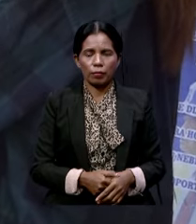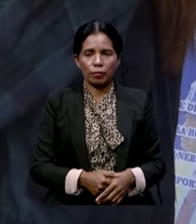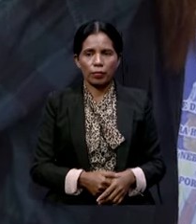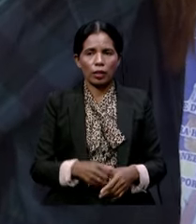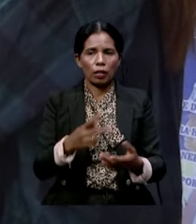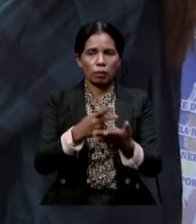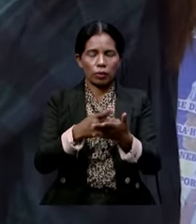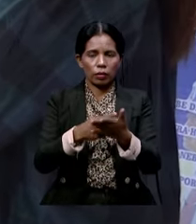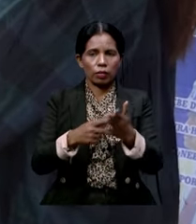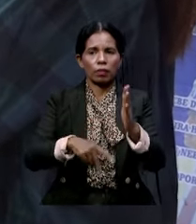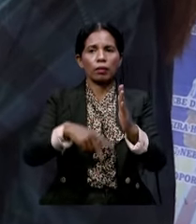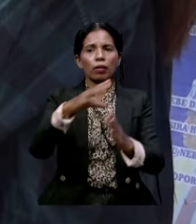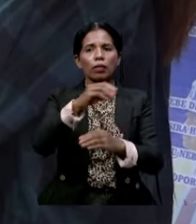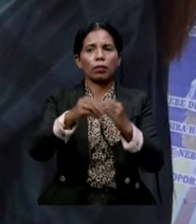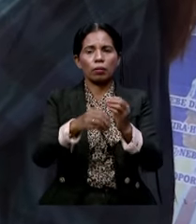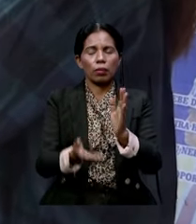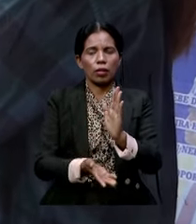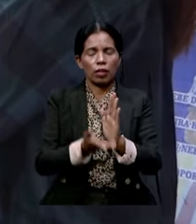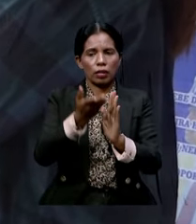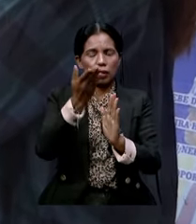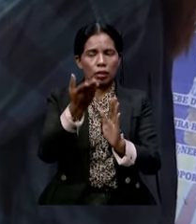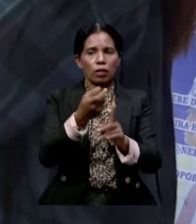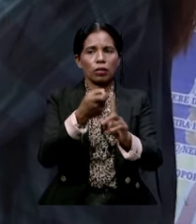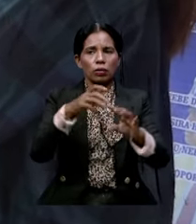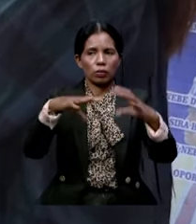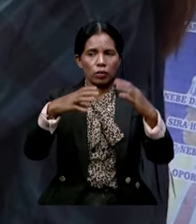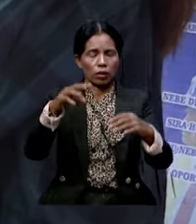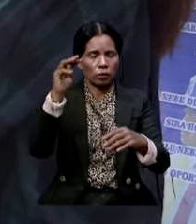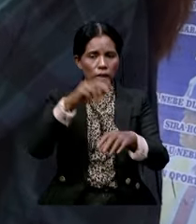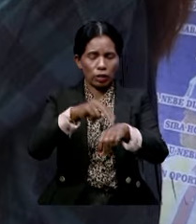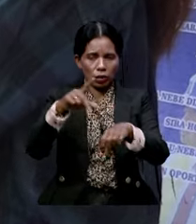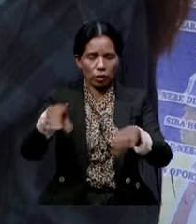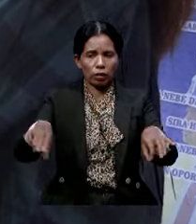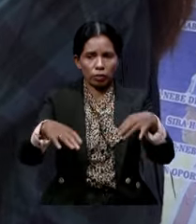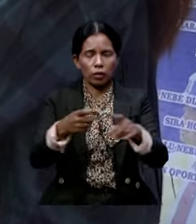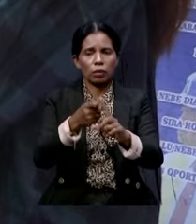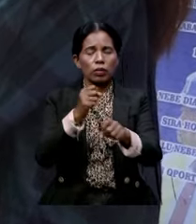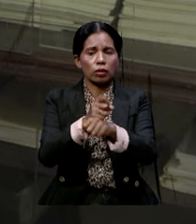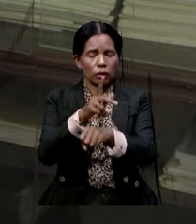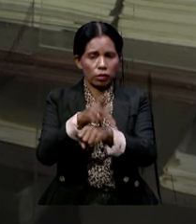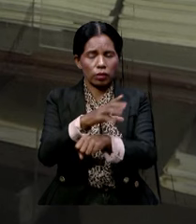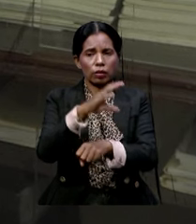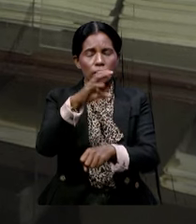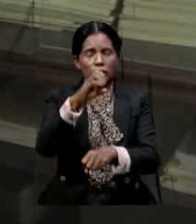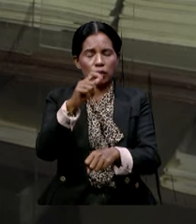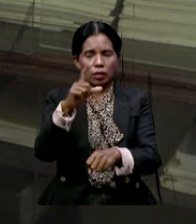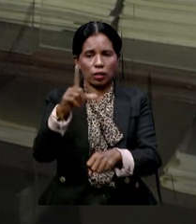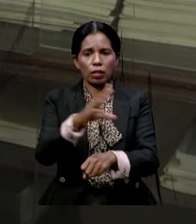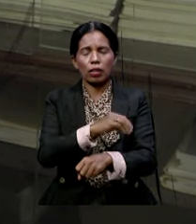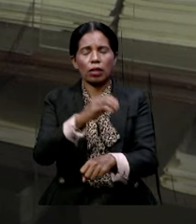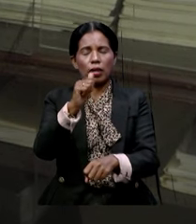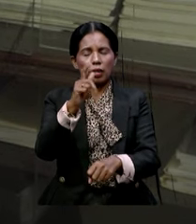Proposta tripartida com a base salário mínimo, o Conselho Nacional do Trabalho, deve composto o CCTL, CAESTELI,